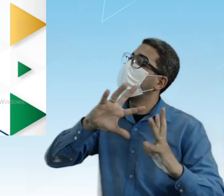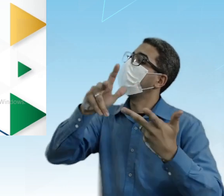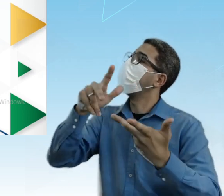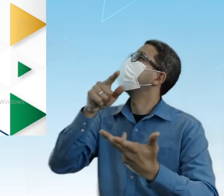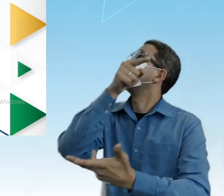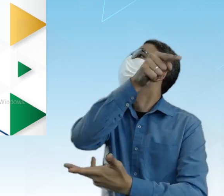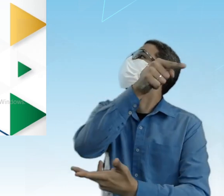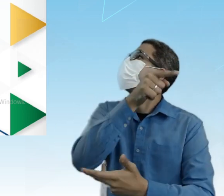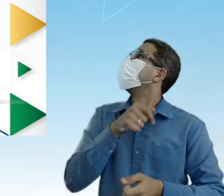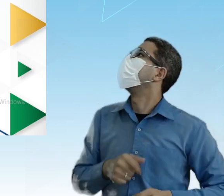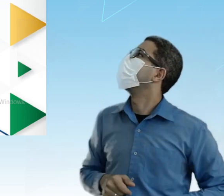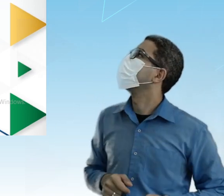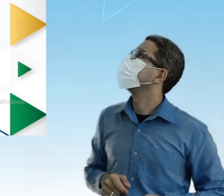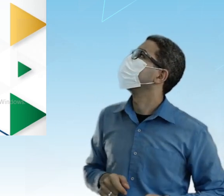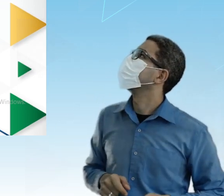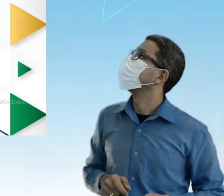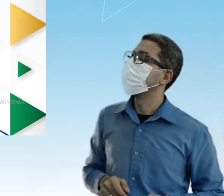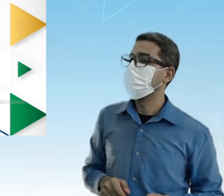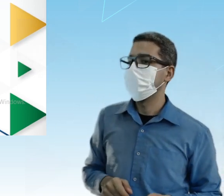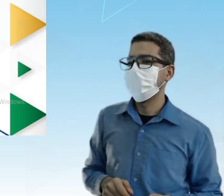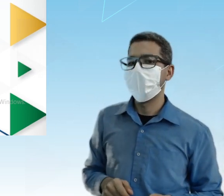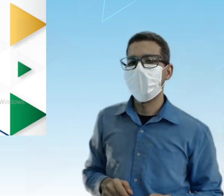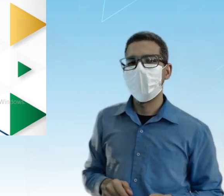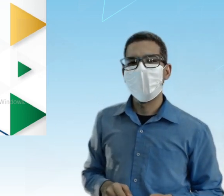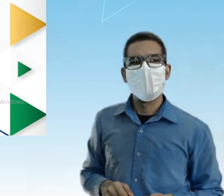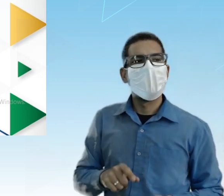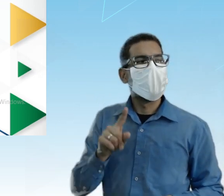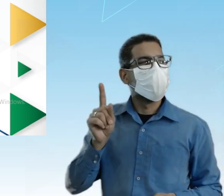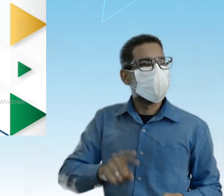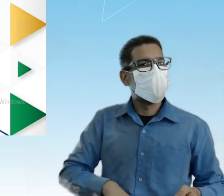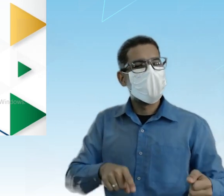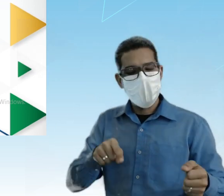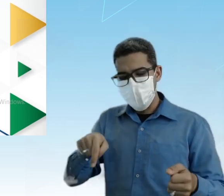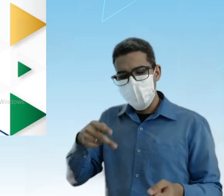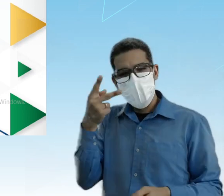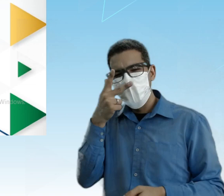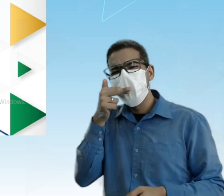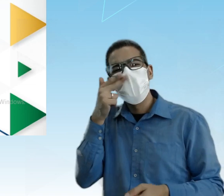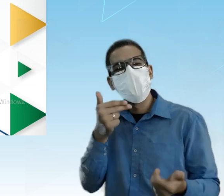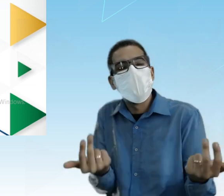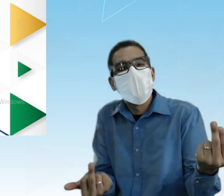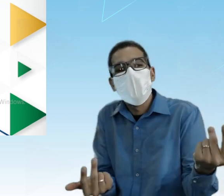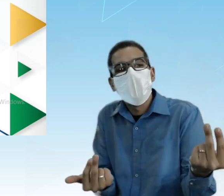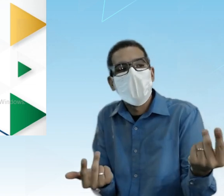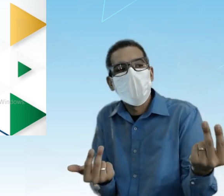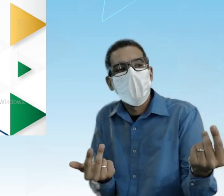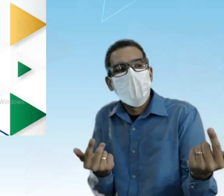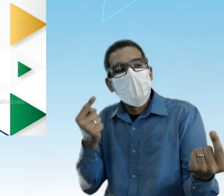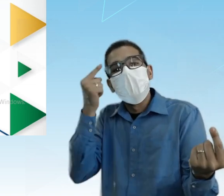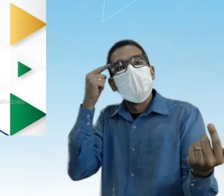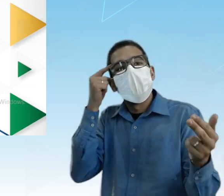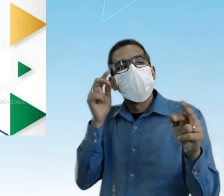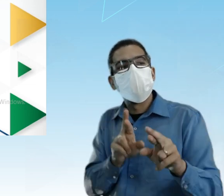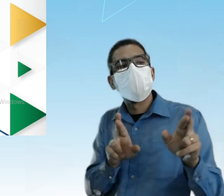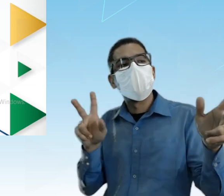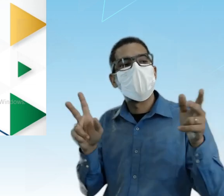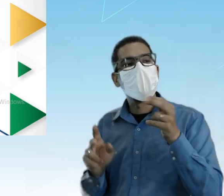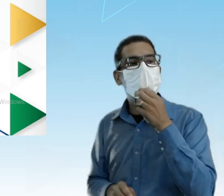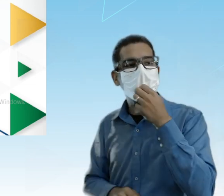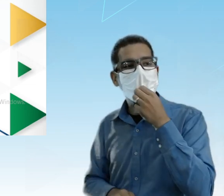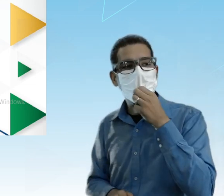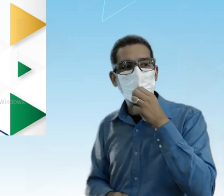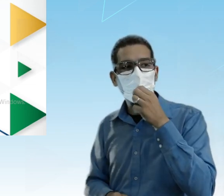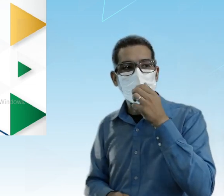Como se ali, próximo a ele, não fosse o mesmo mundo dele, não fosse o mesmo território brasileiro, no nosso caso